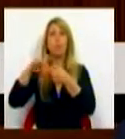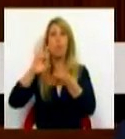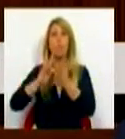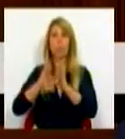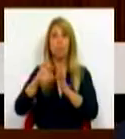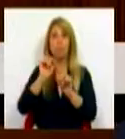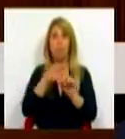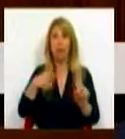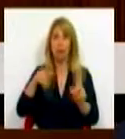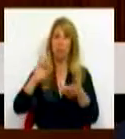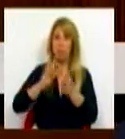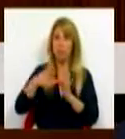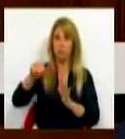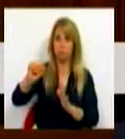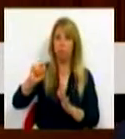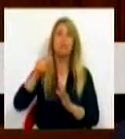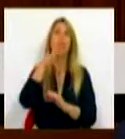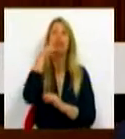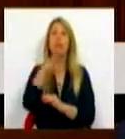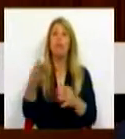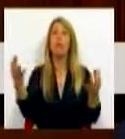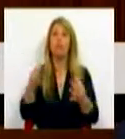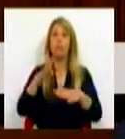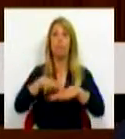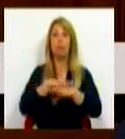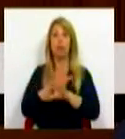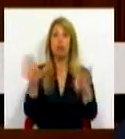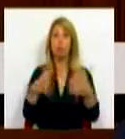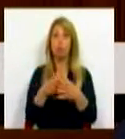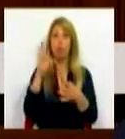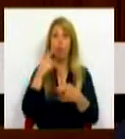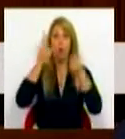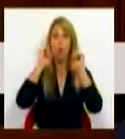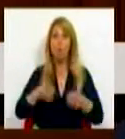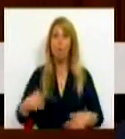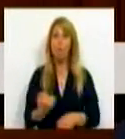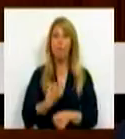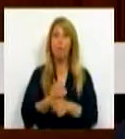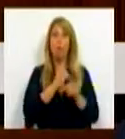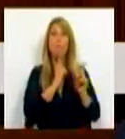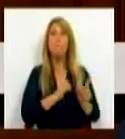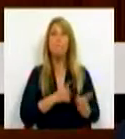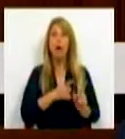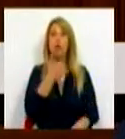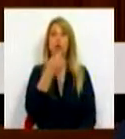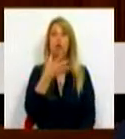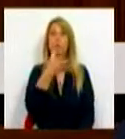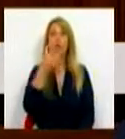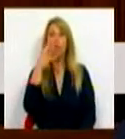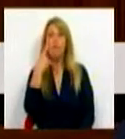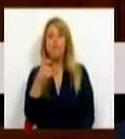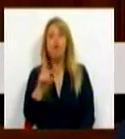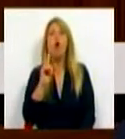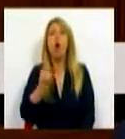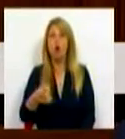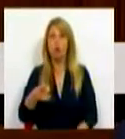e refere claramente que a administração do grupo, ao iniciar funções em março de 2012, diagnosticou no Banco Comercial